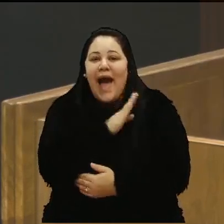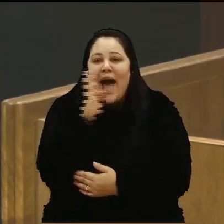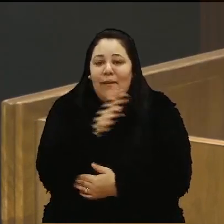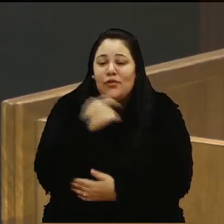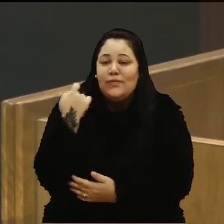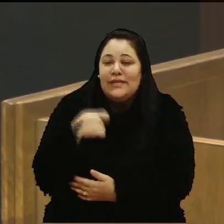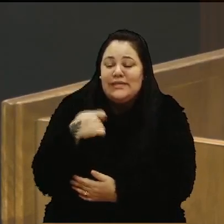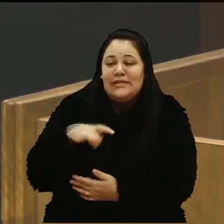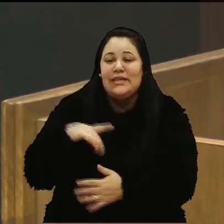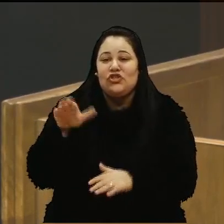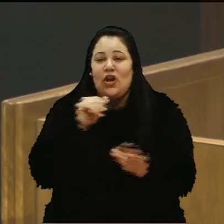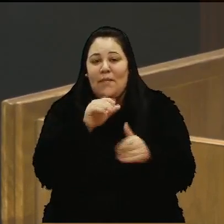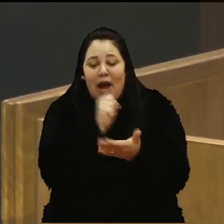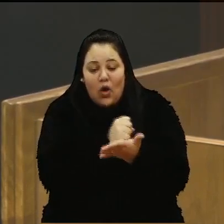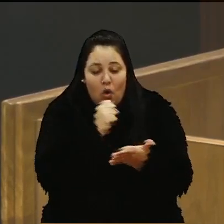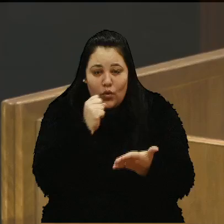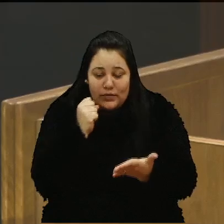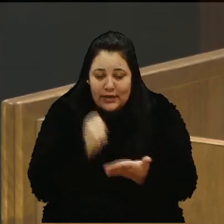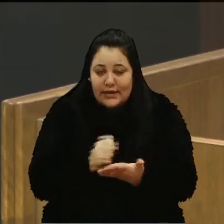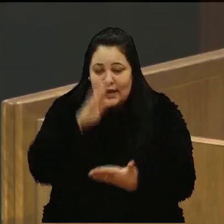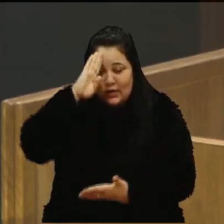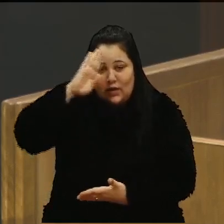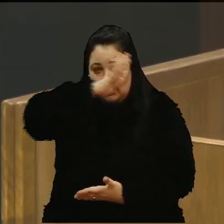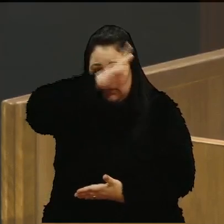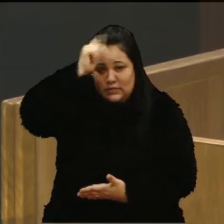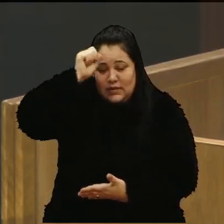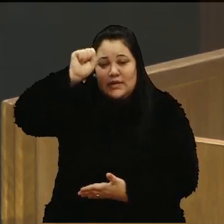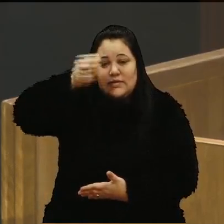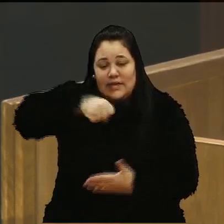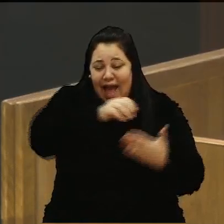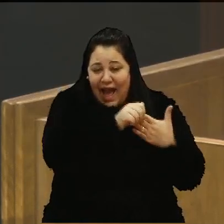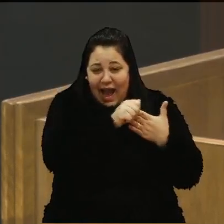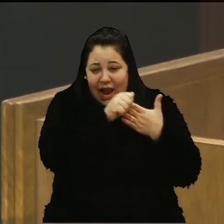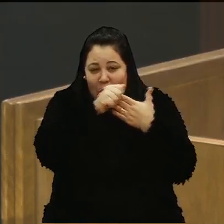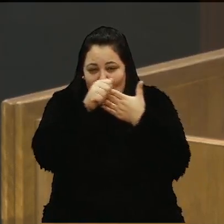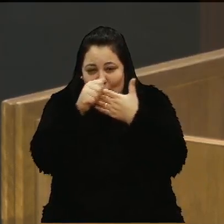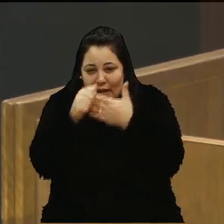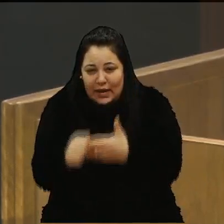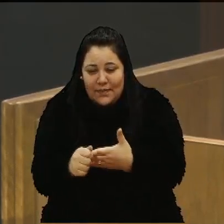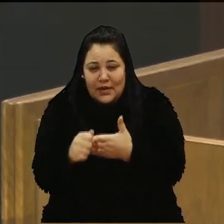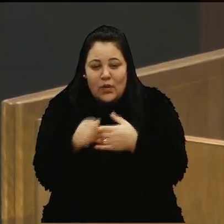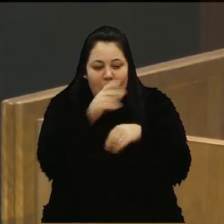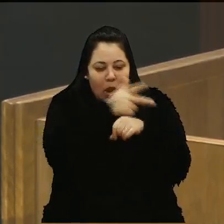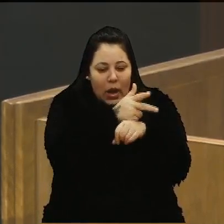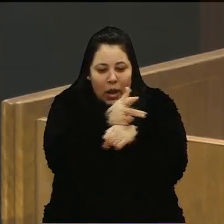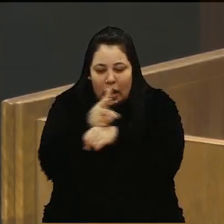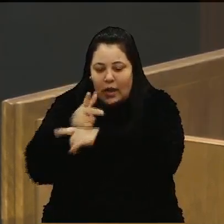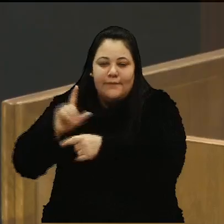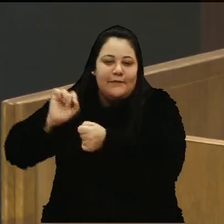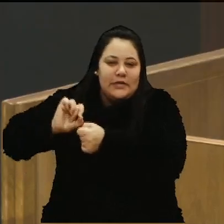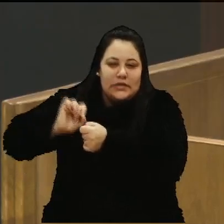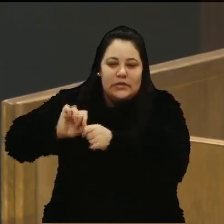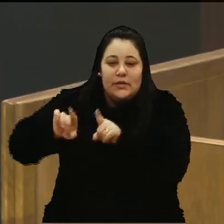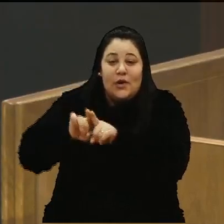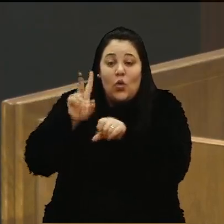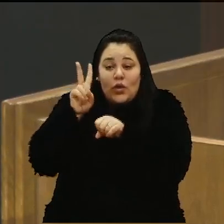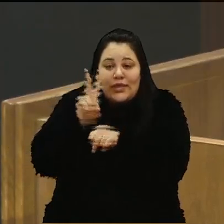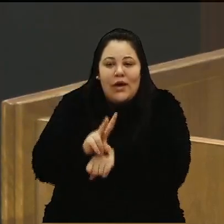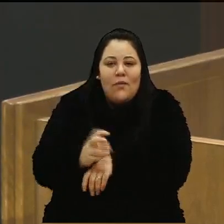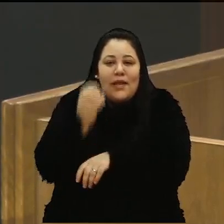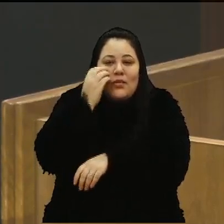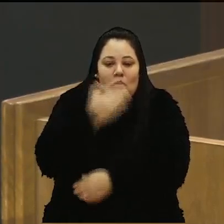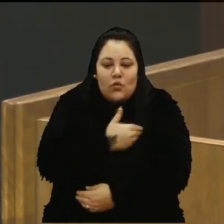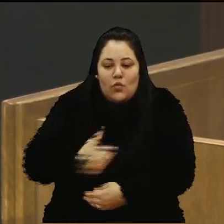gente precisa dos guardas municipais aí patrulhando e também fazendo a questão do patrimônio público, onde tem